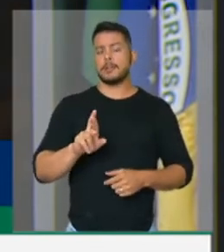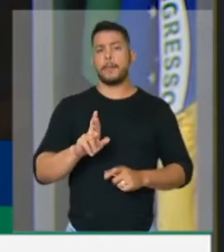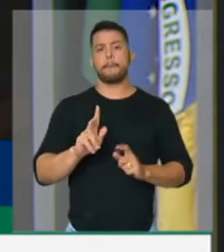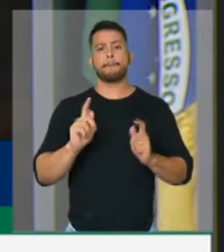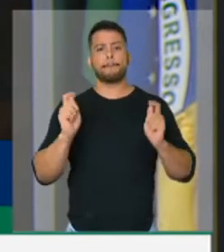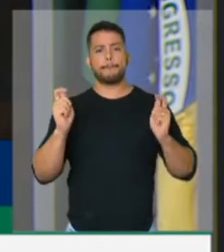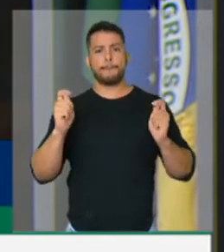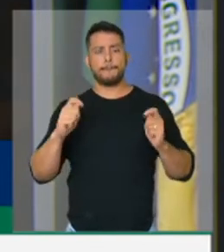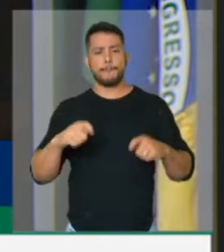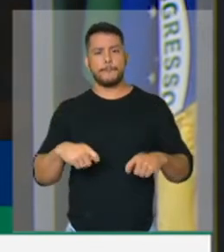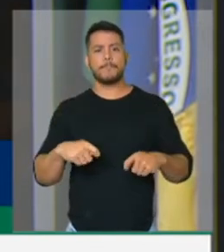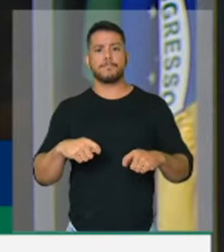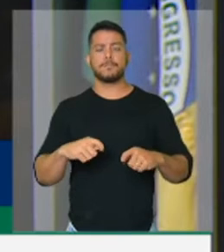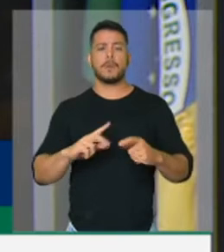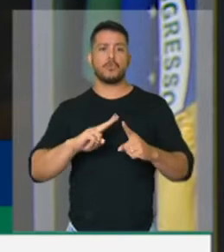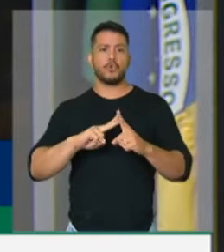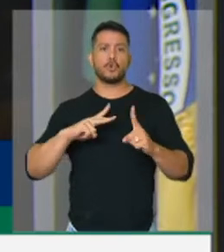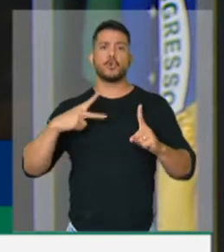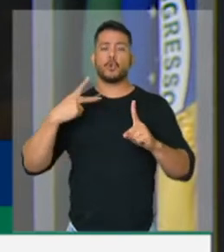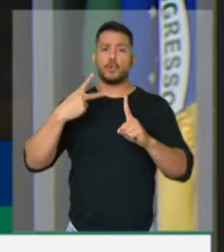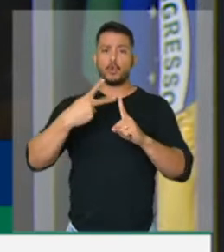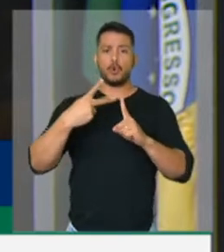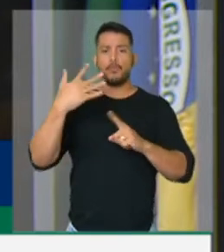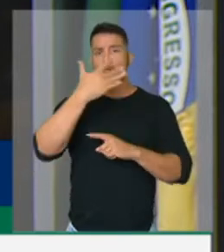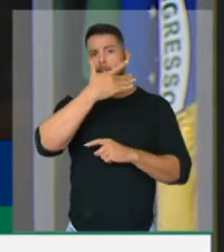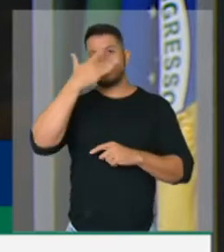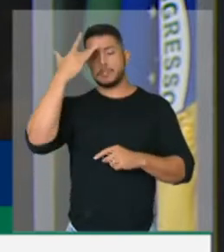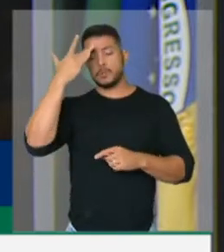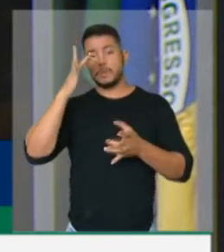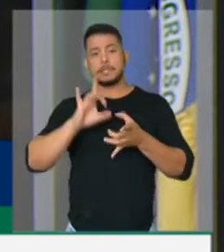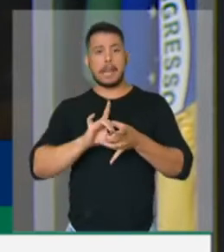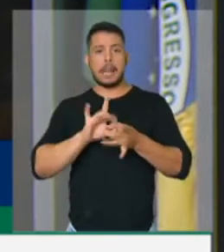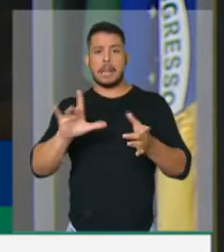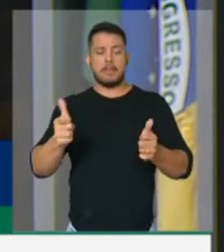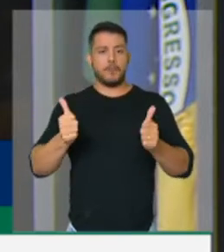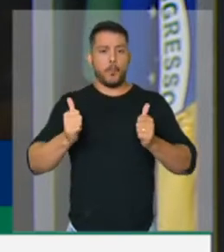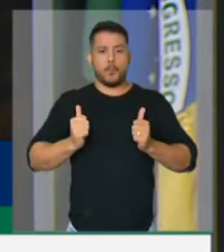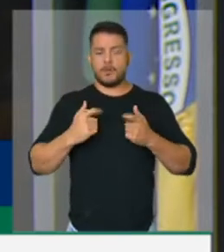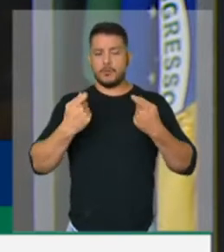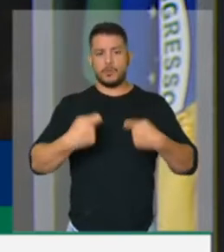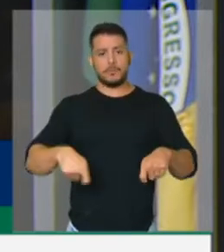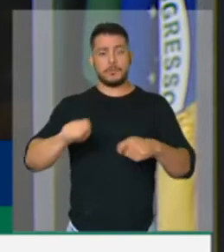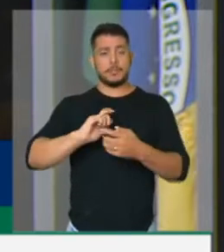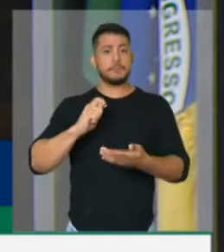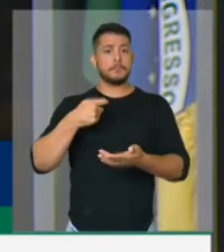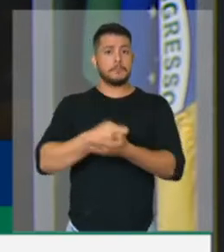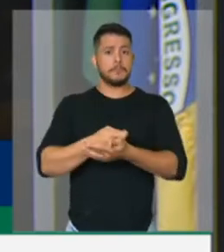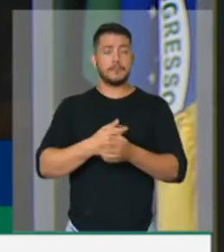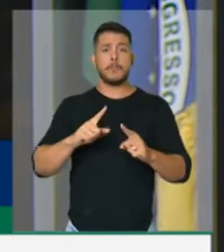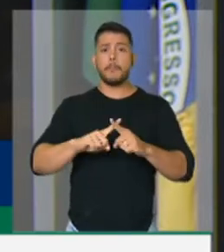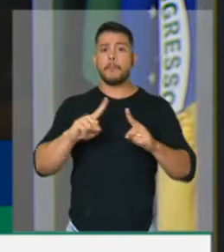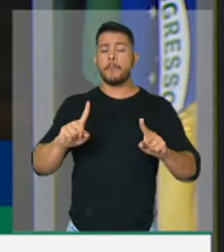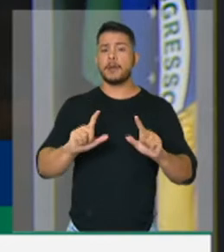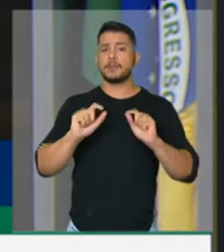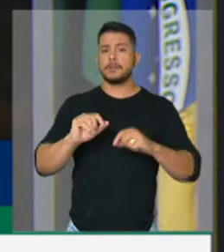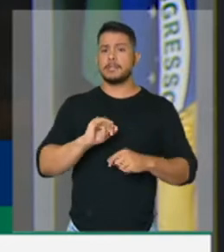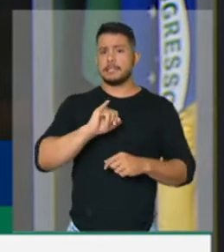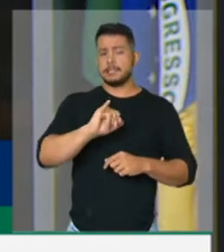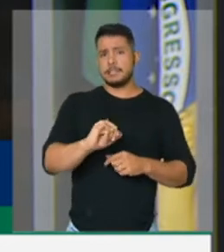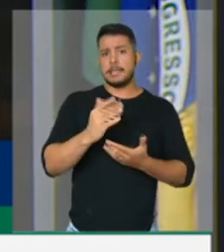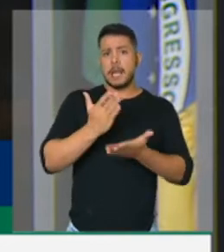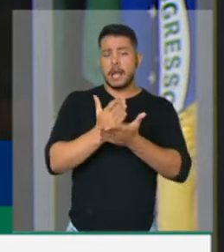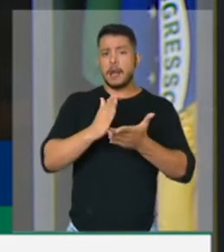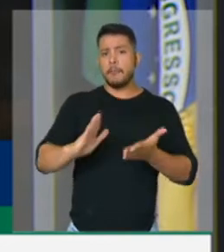o número de brasileiros isentos, por outro, a extinção da declaração